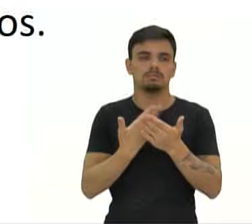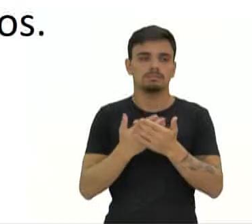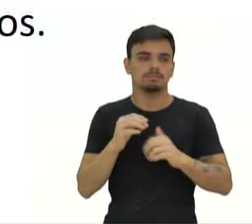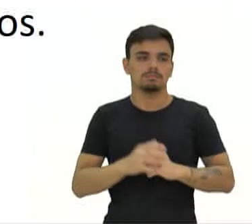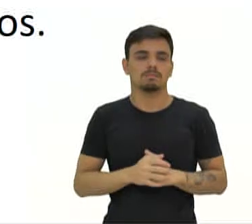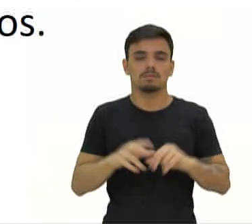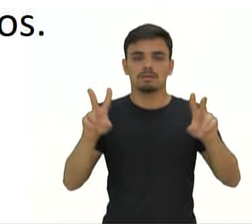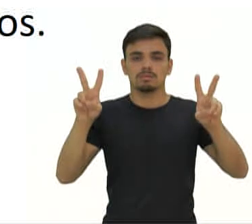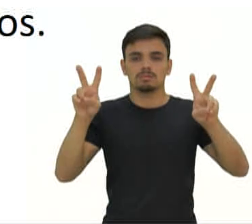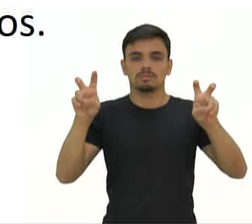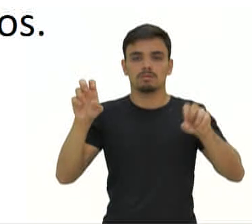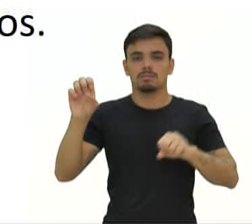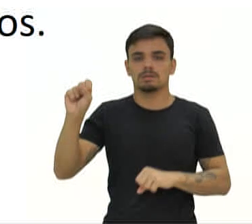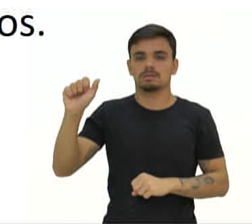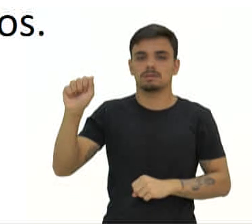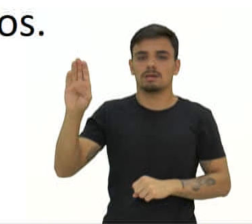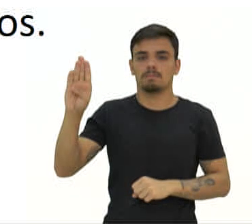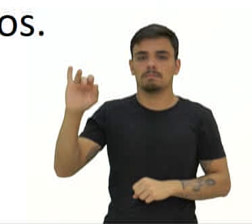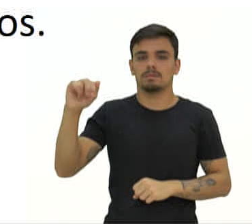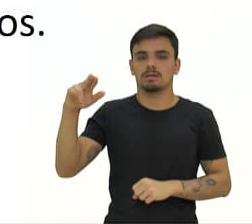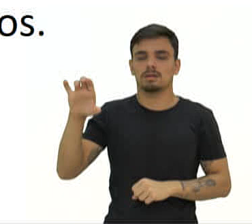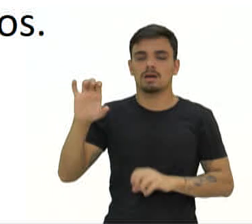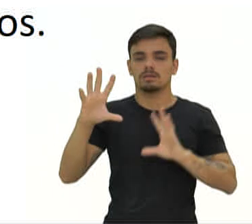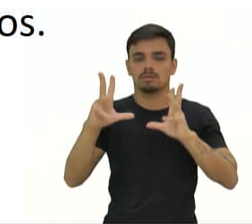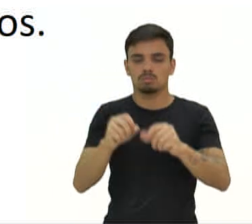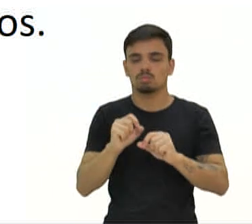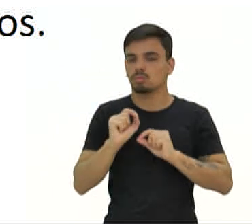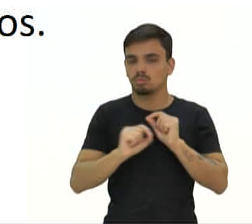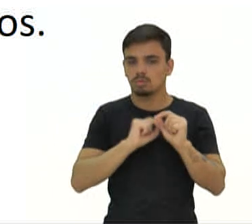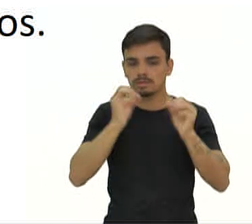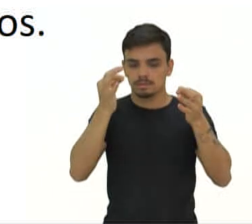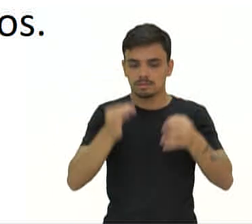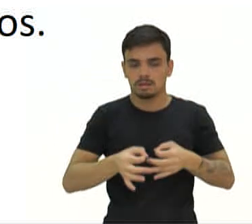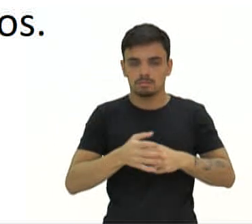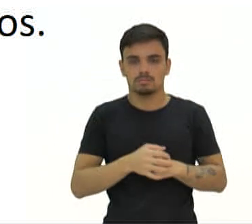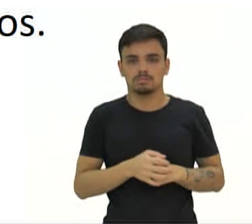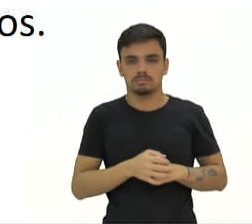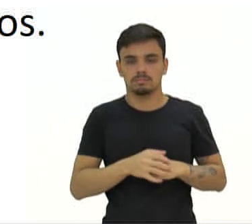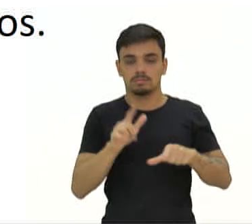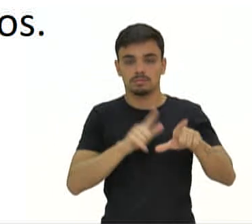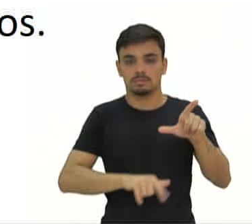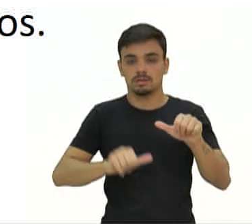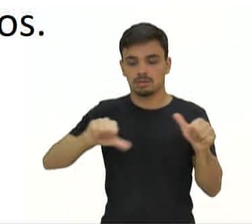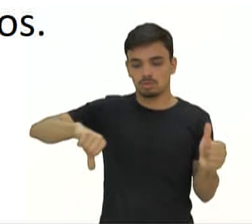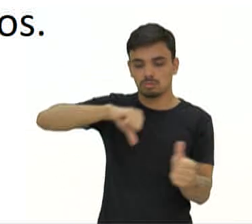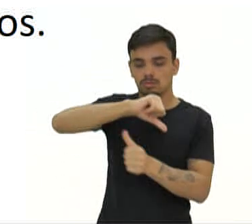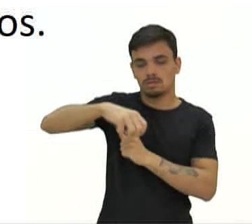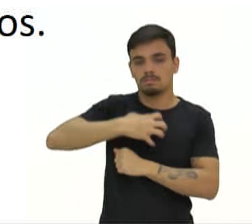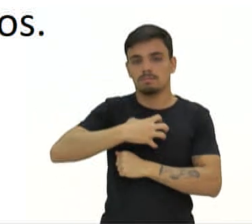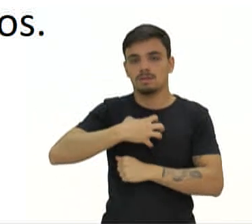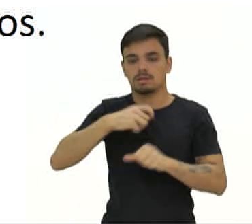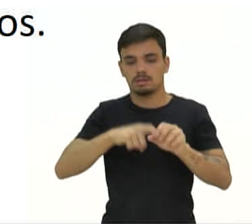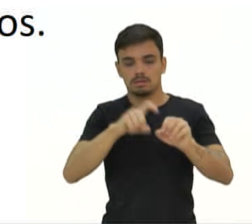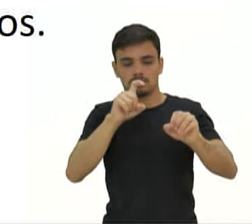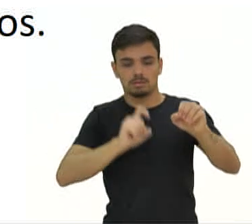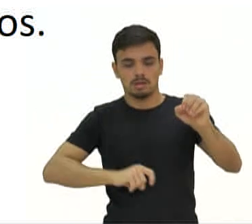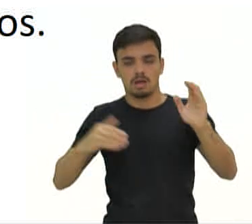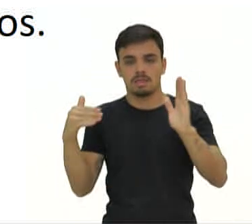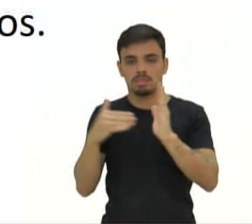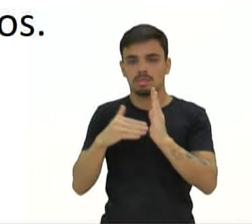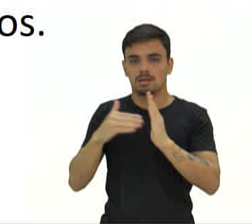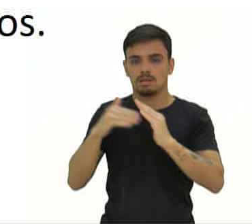a Sabinada em especial. É correto afirmar: A. Desejava tornar a Bahia independente até a maioridade de Dom